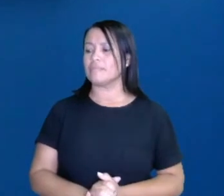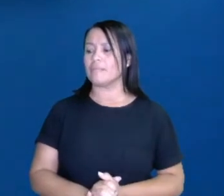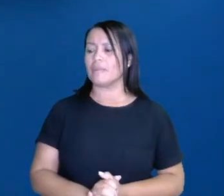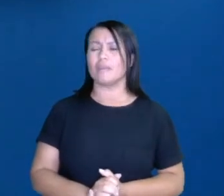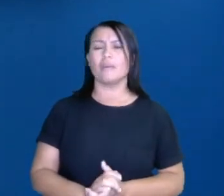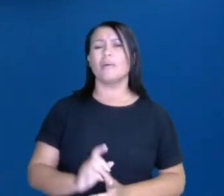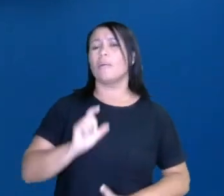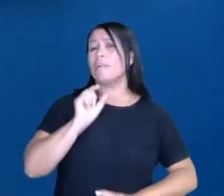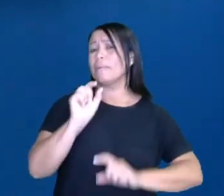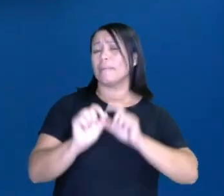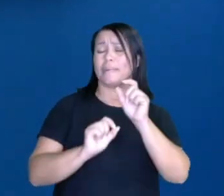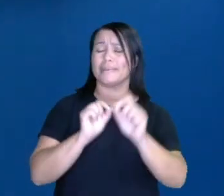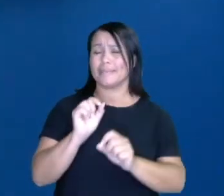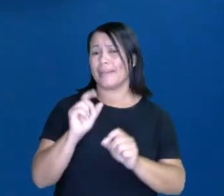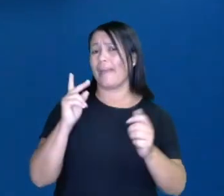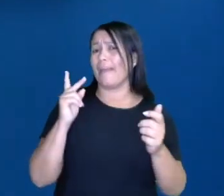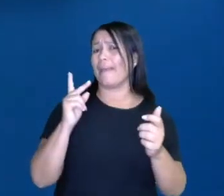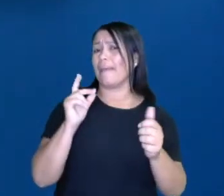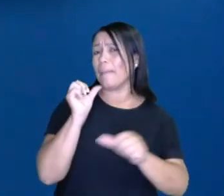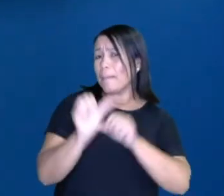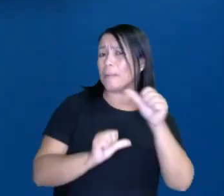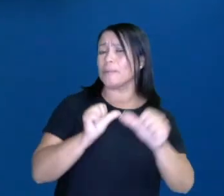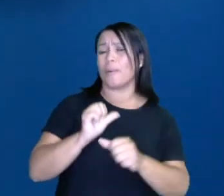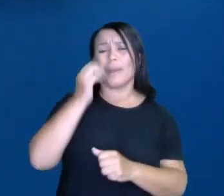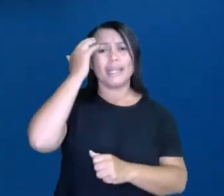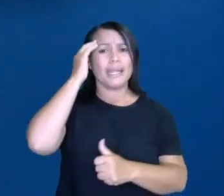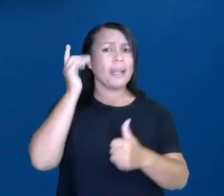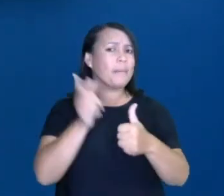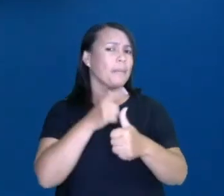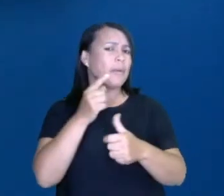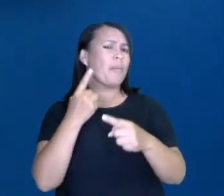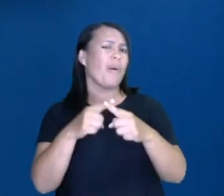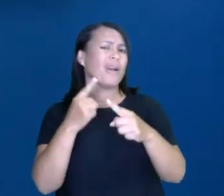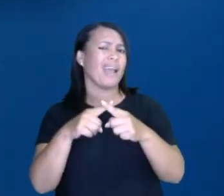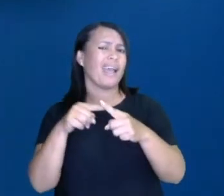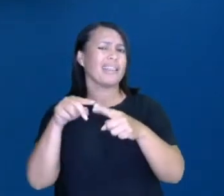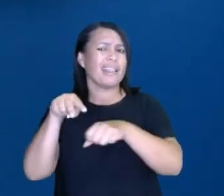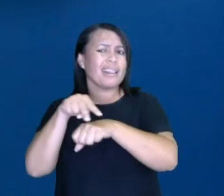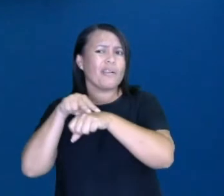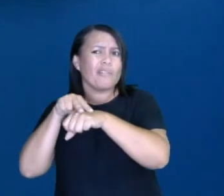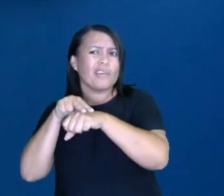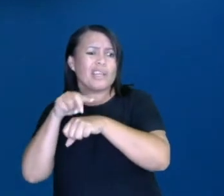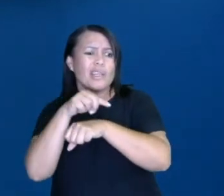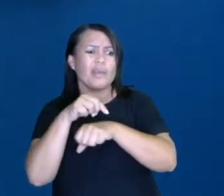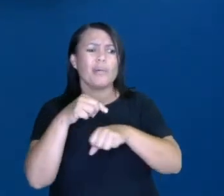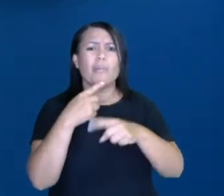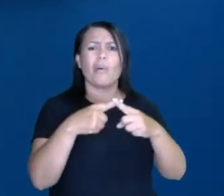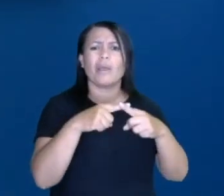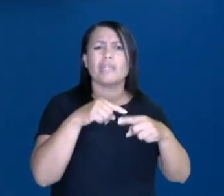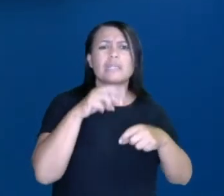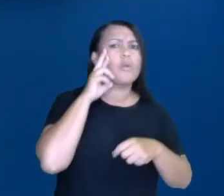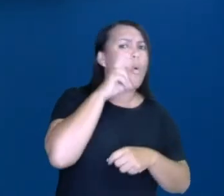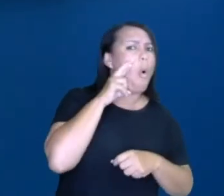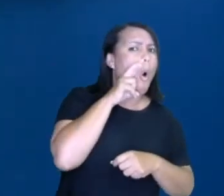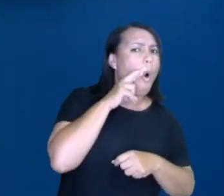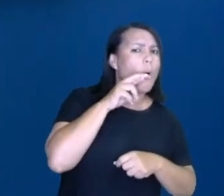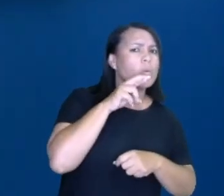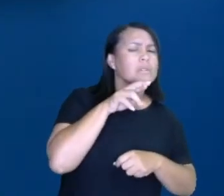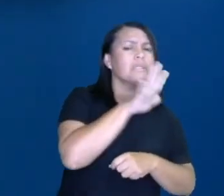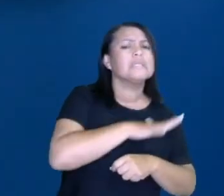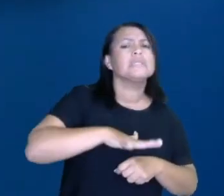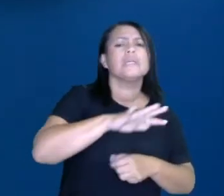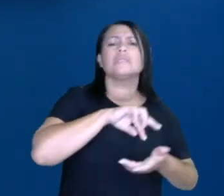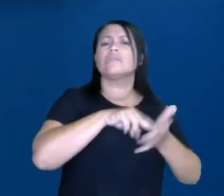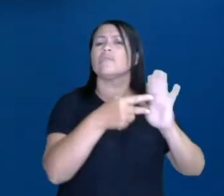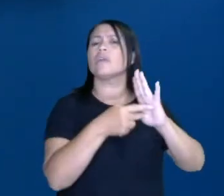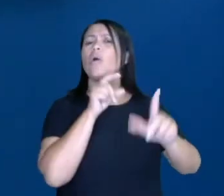O que será que mudou? Primeiro entender por que aqui está tão verde e aqui está tão rosa. O que é que significa